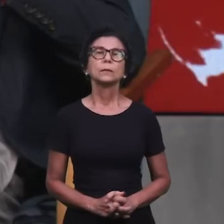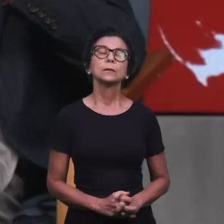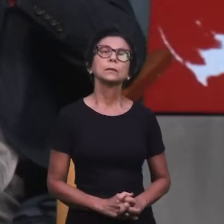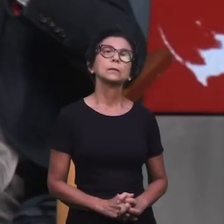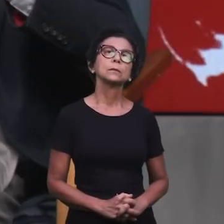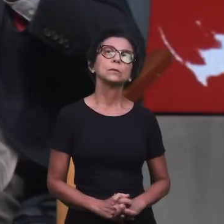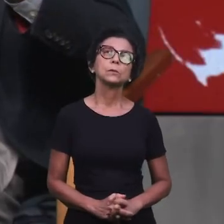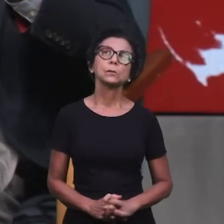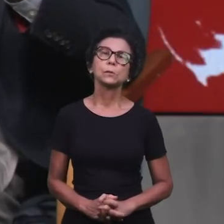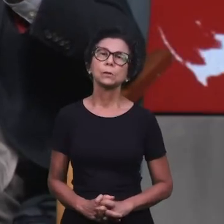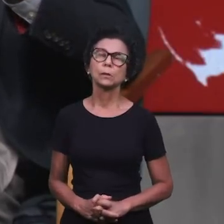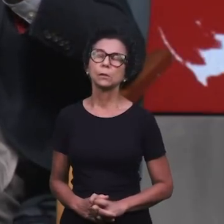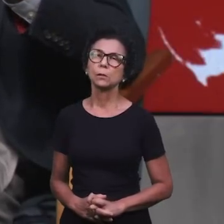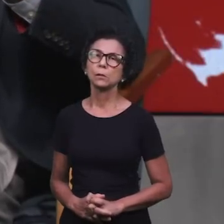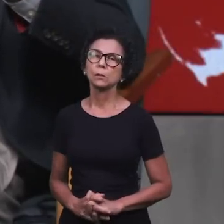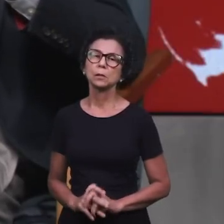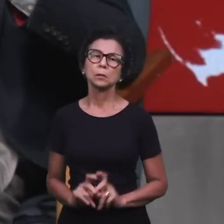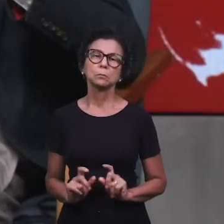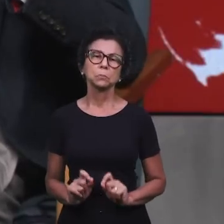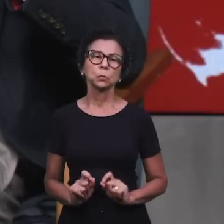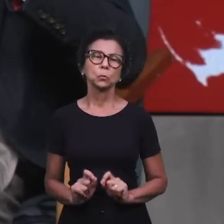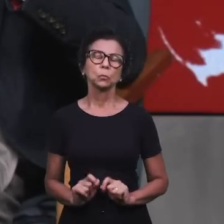O que isso